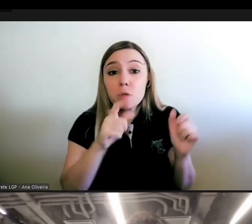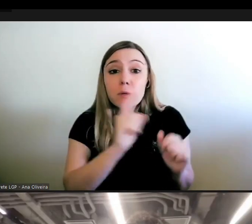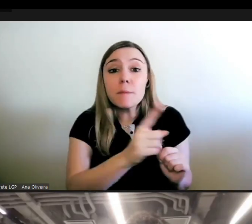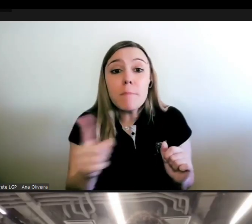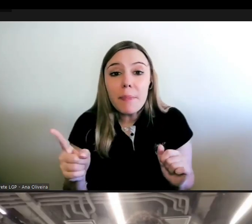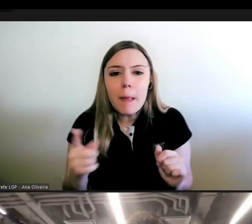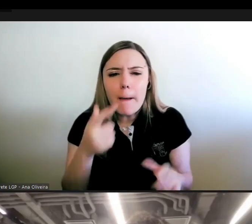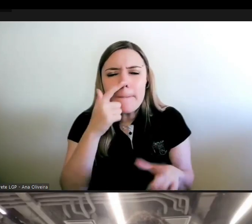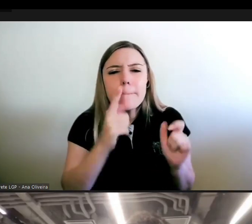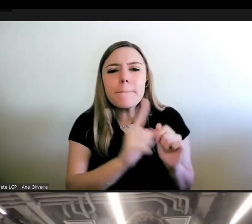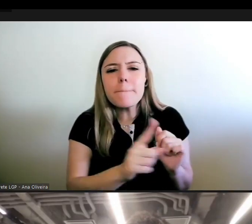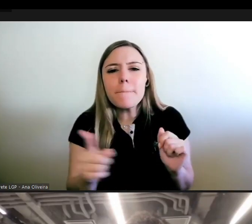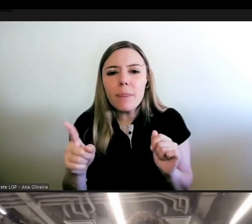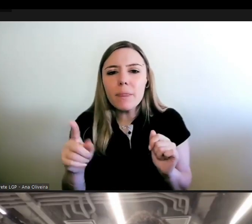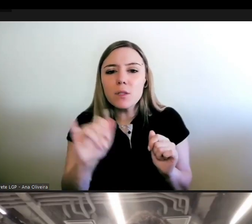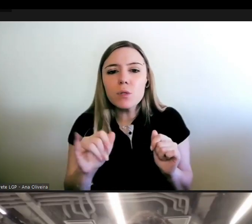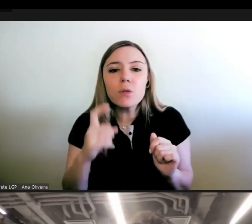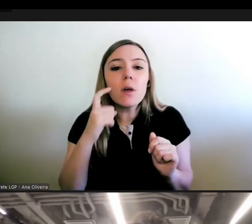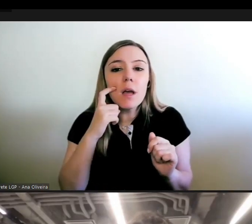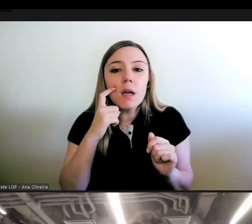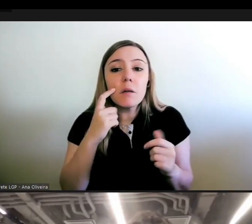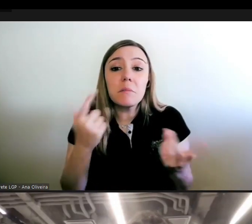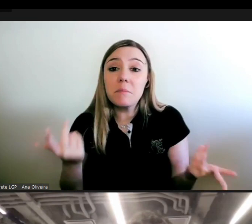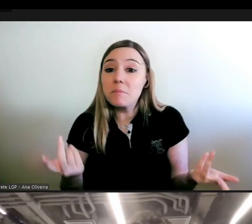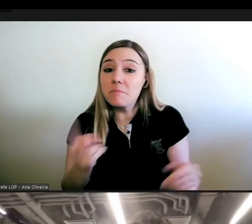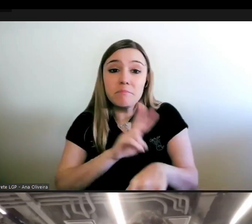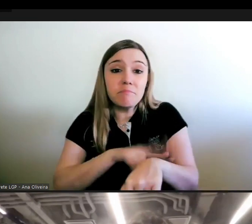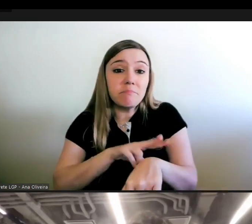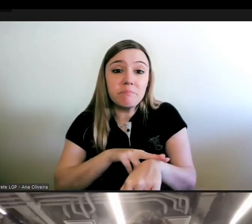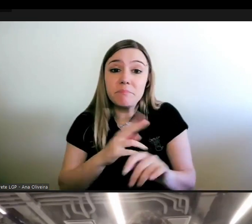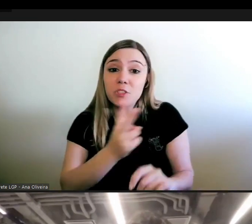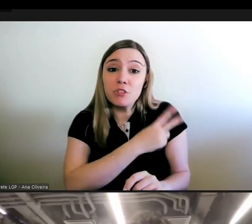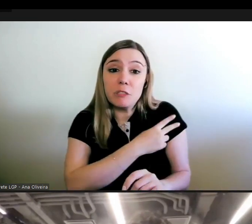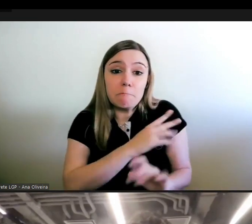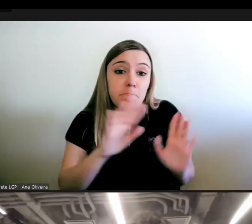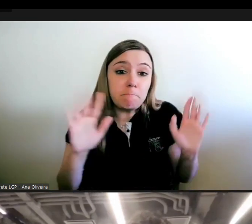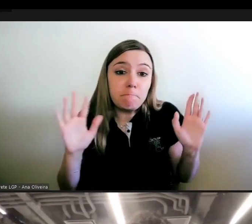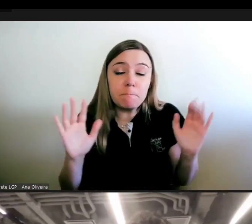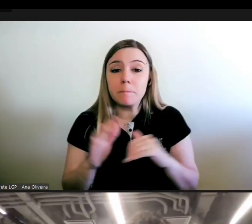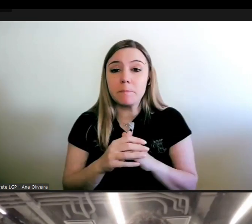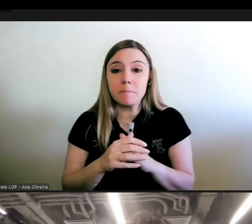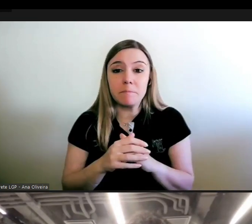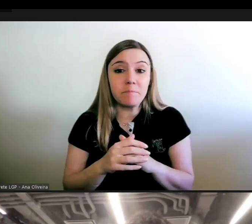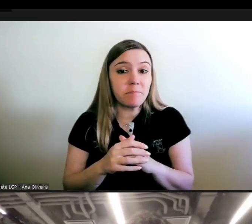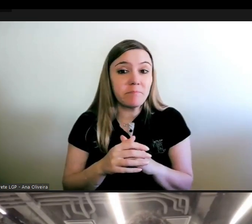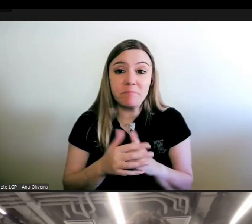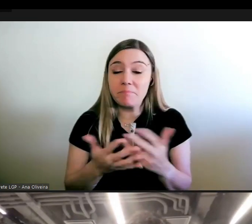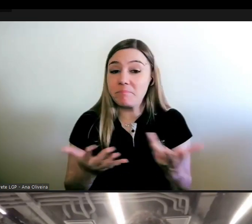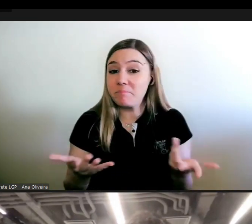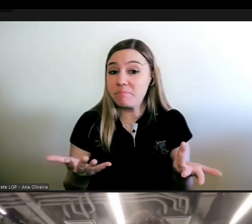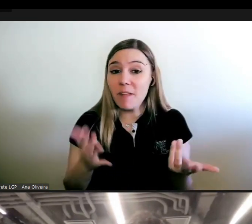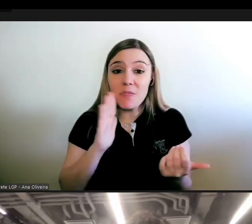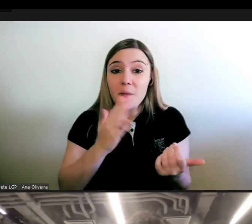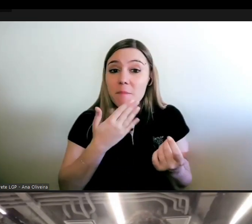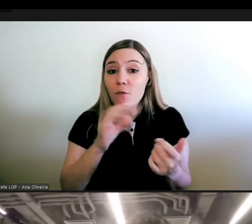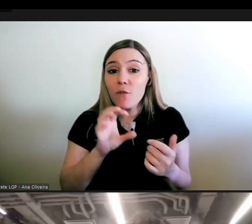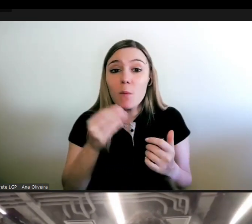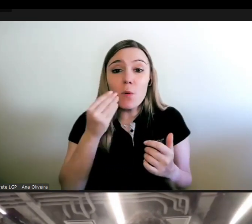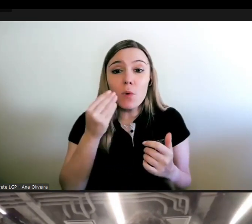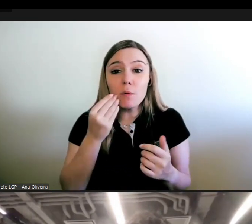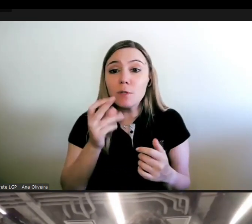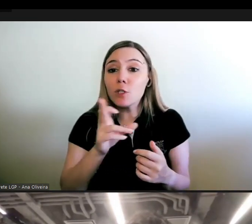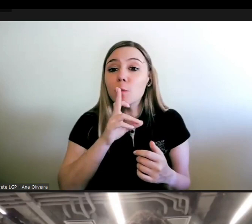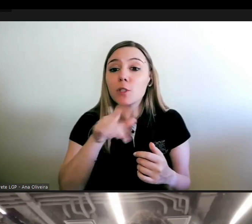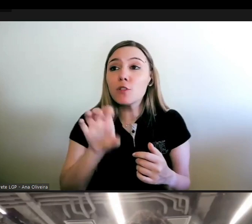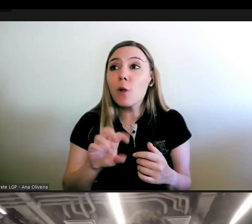manda em cada organização? Os respectivos executivos, sejam lá, revistam eles a natureza que revestirem. Não sei como responder isto de